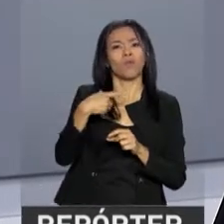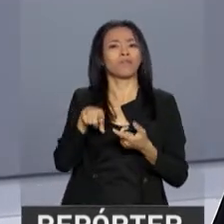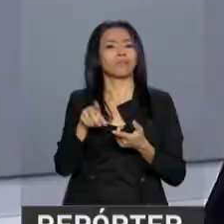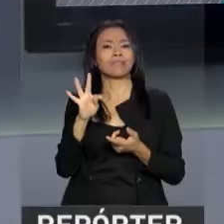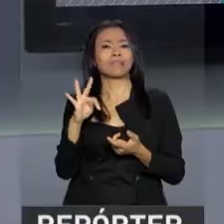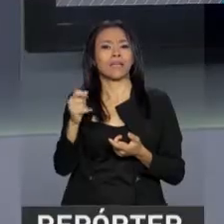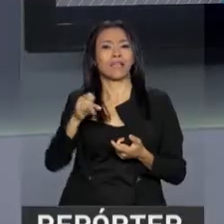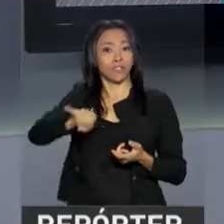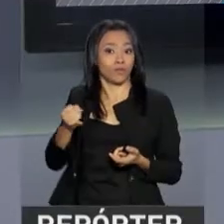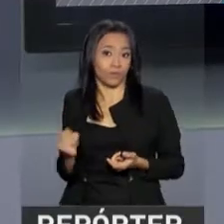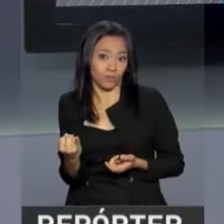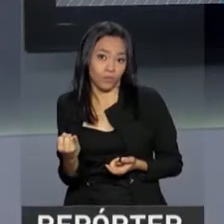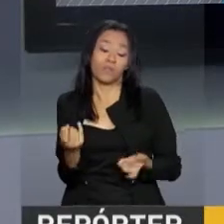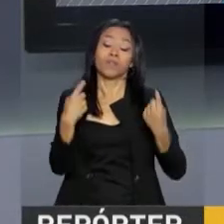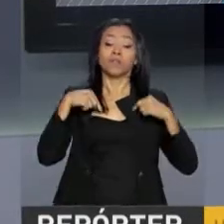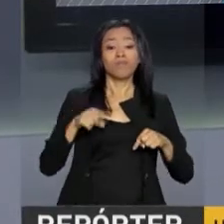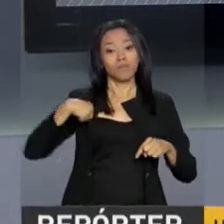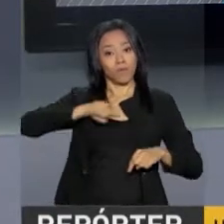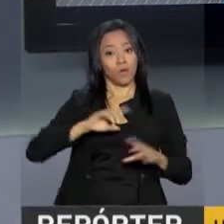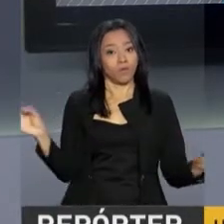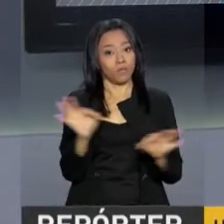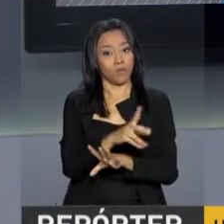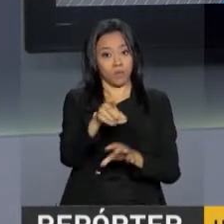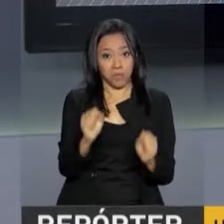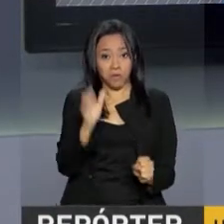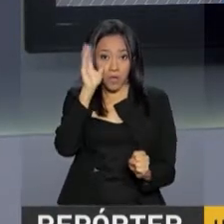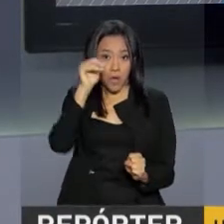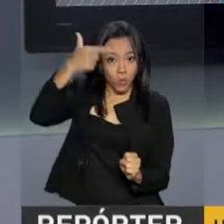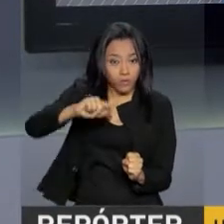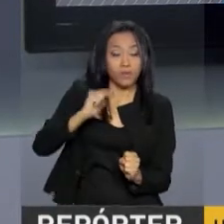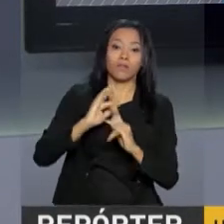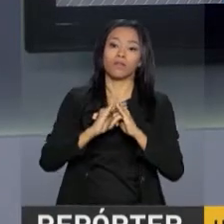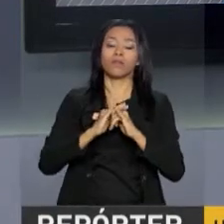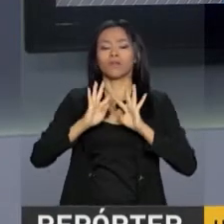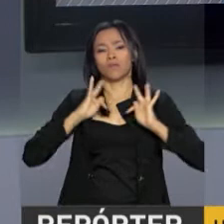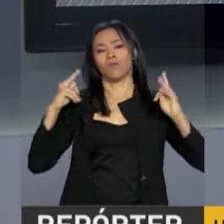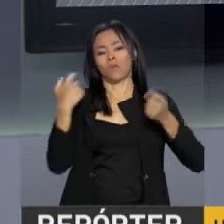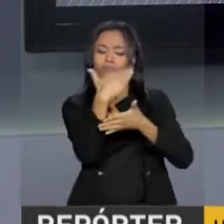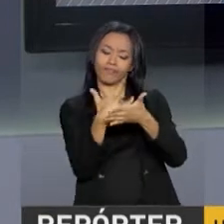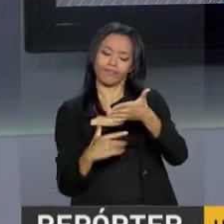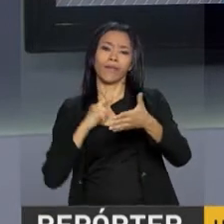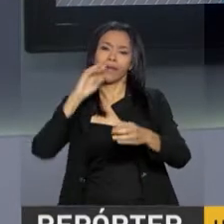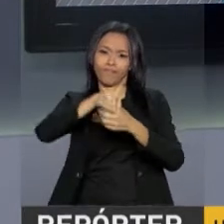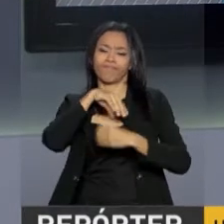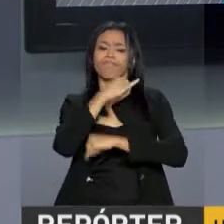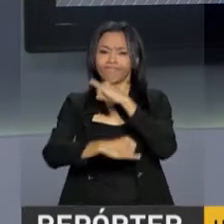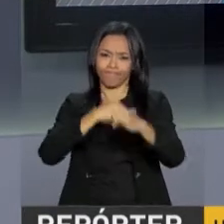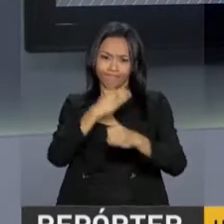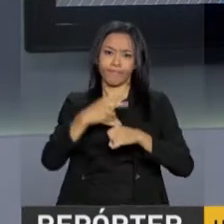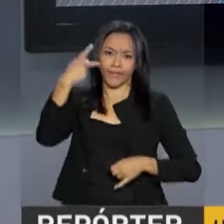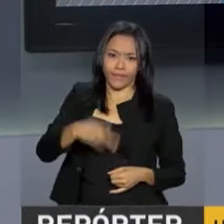de juros nós ficamos por aqui você pode rever as reportagens no youtube e toda nossa programação também está na página da